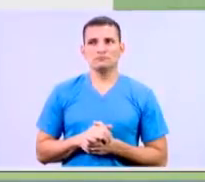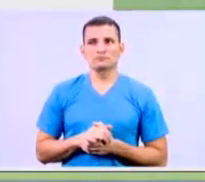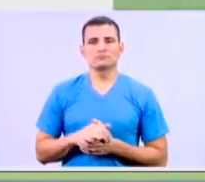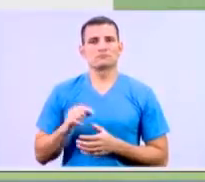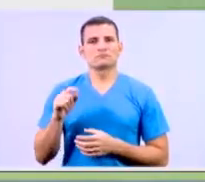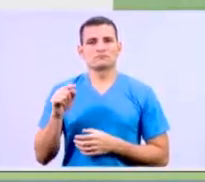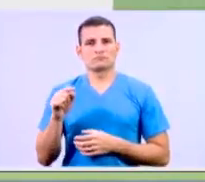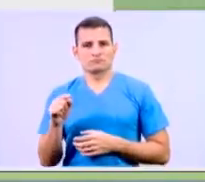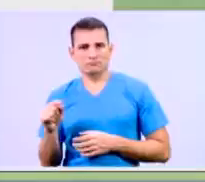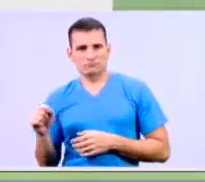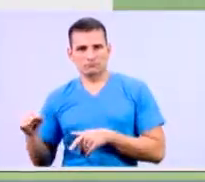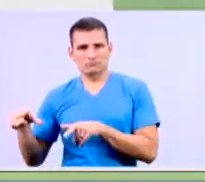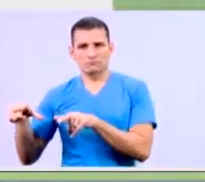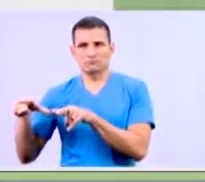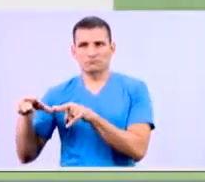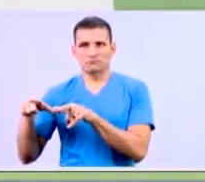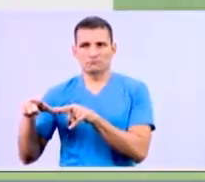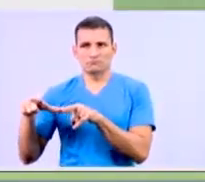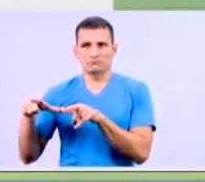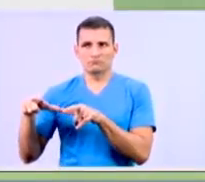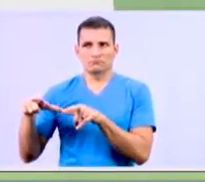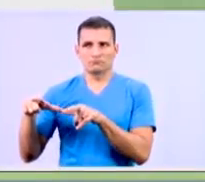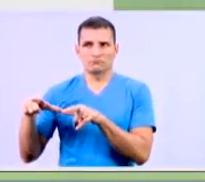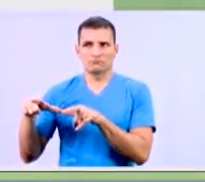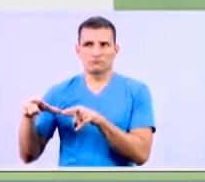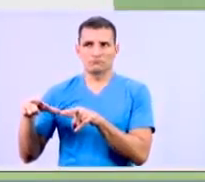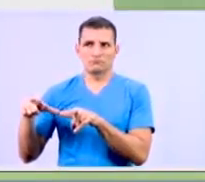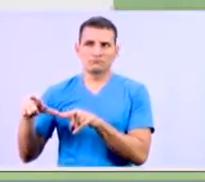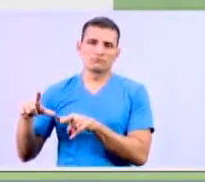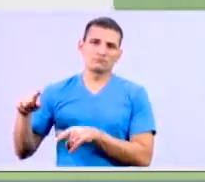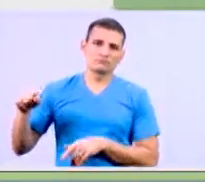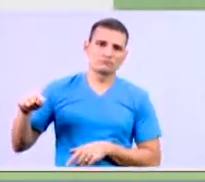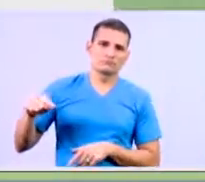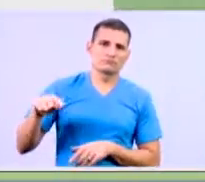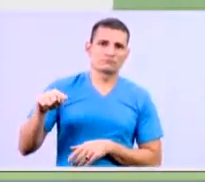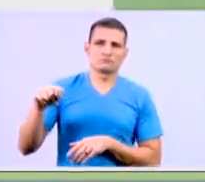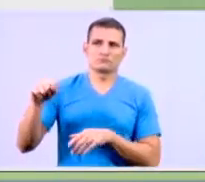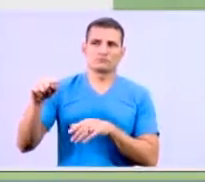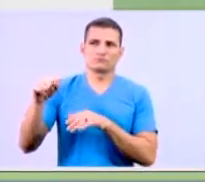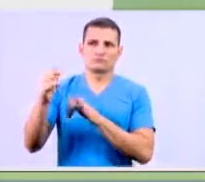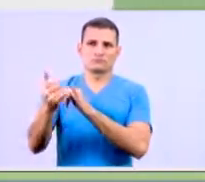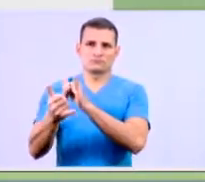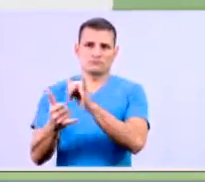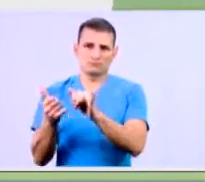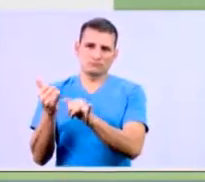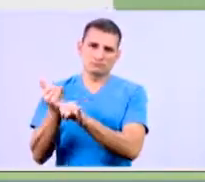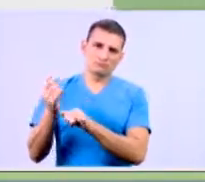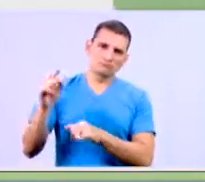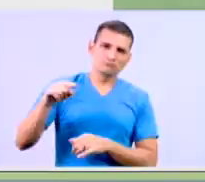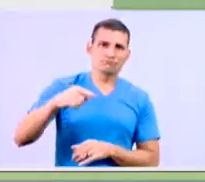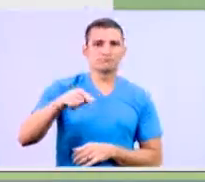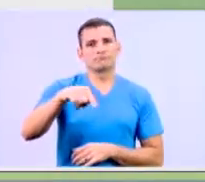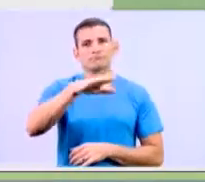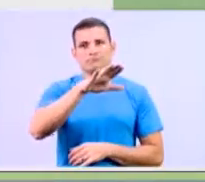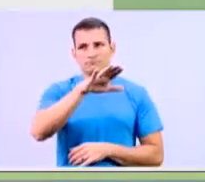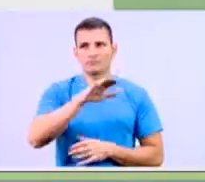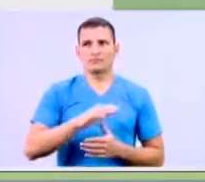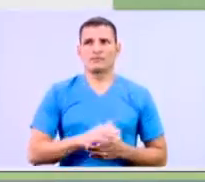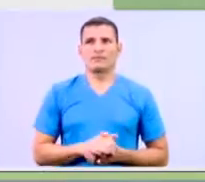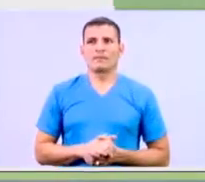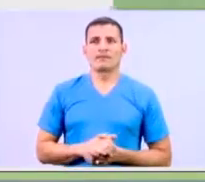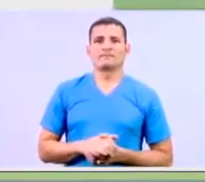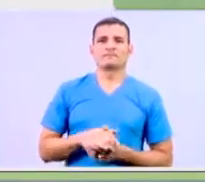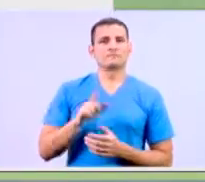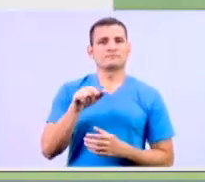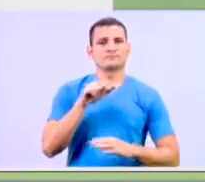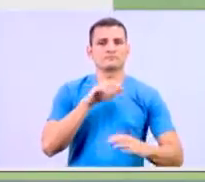dispositivo intermediário e vai para a internet e por aí vai. Então é uma